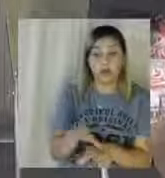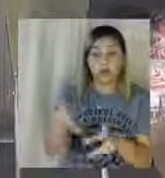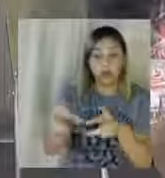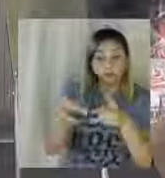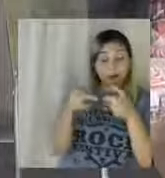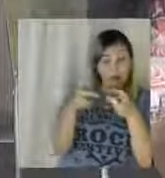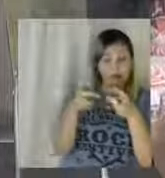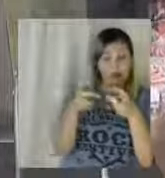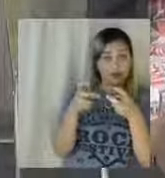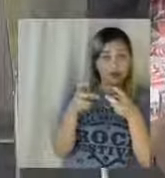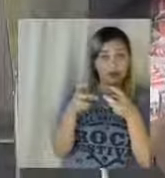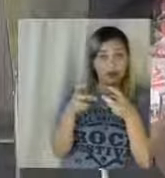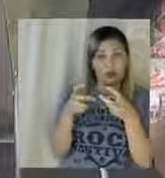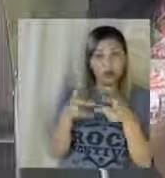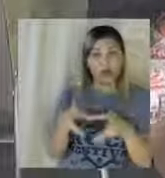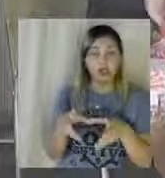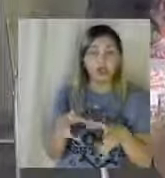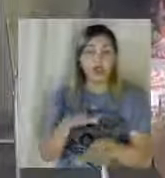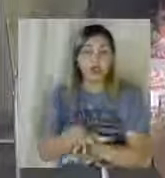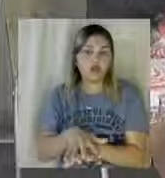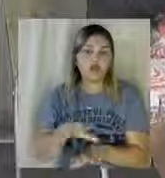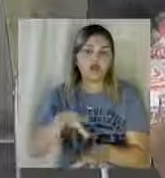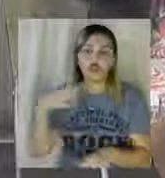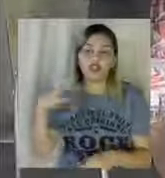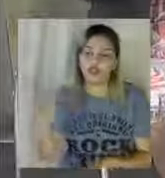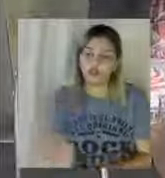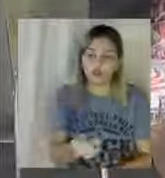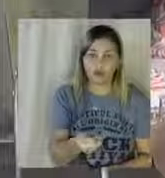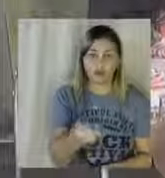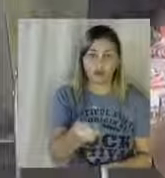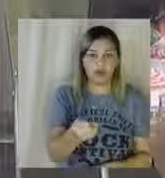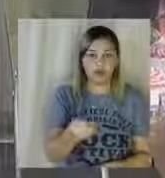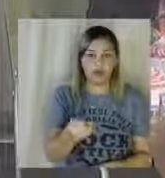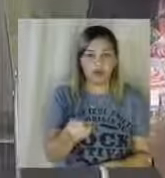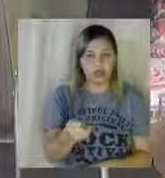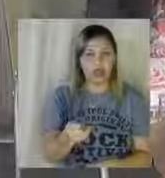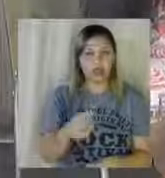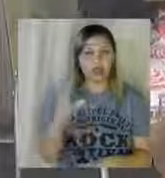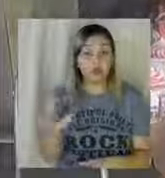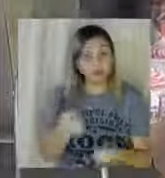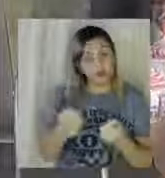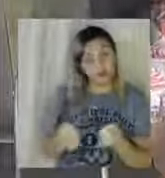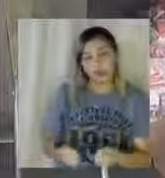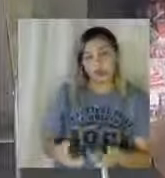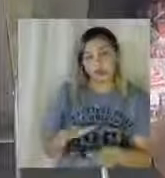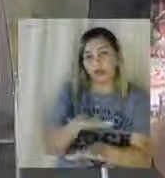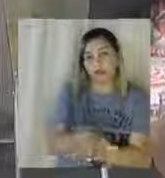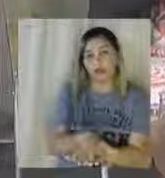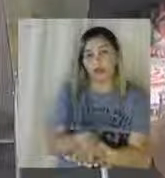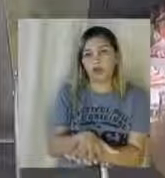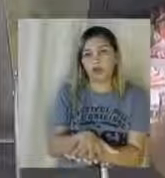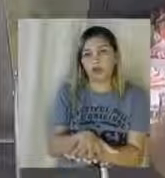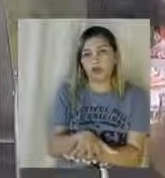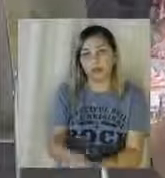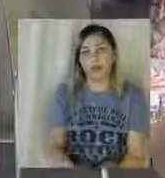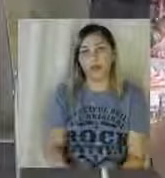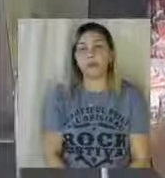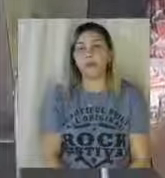perceber, não é, que inclusão é de todos, é para todos. Todos nós necessitamos de